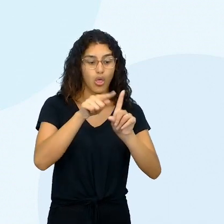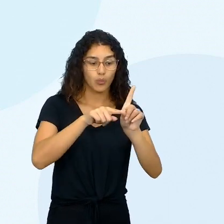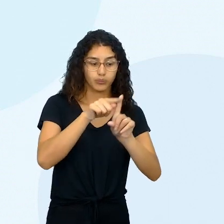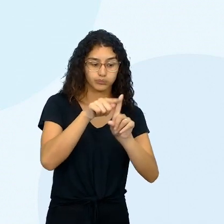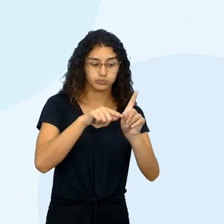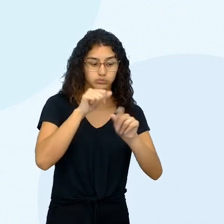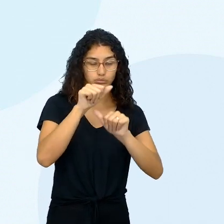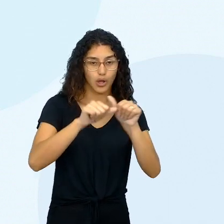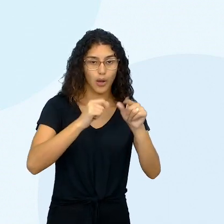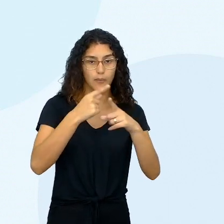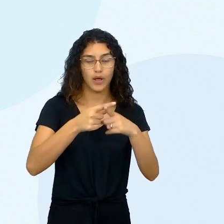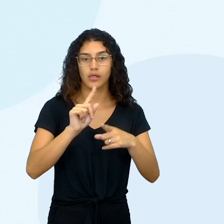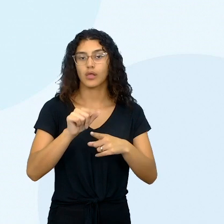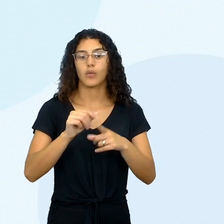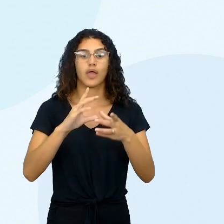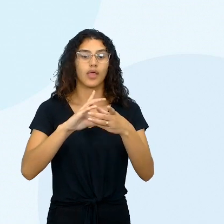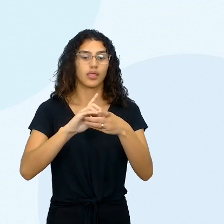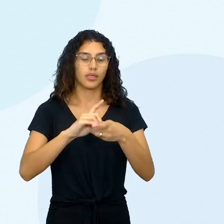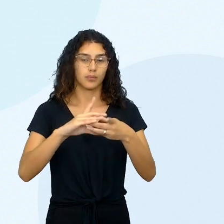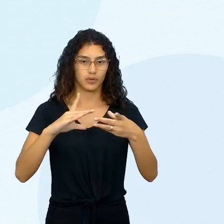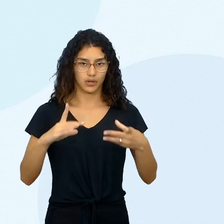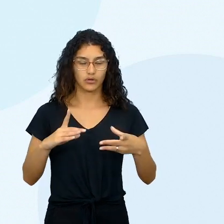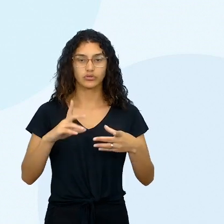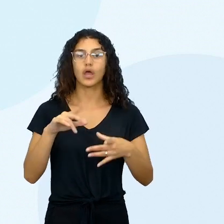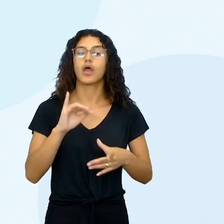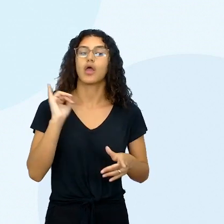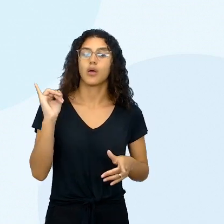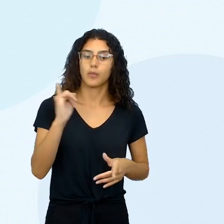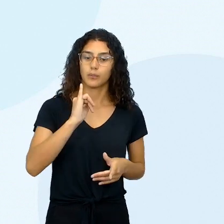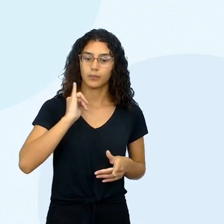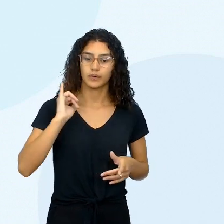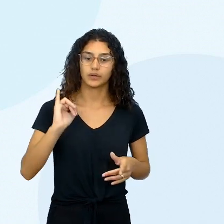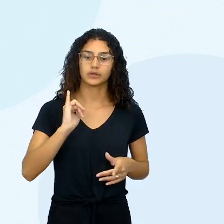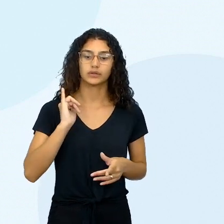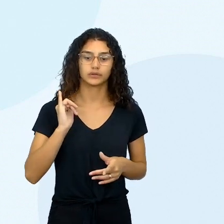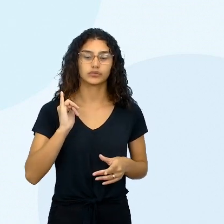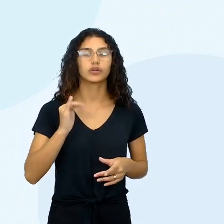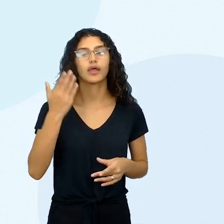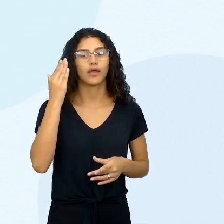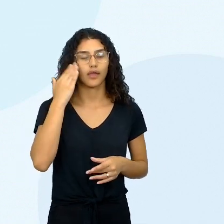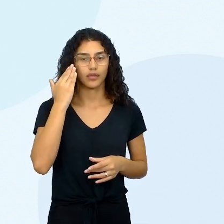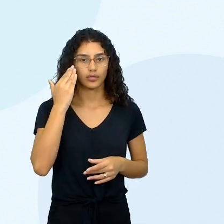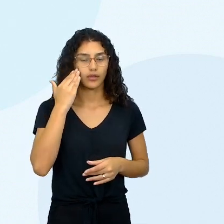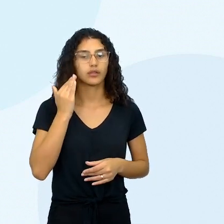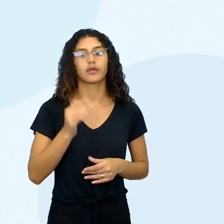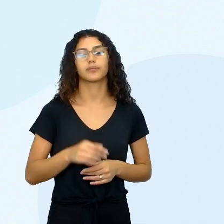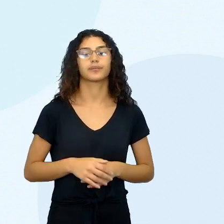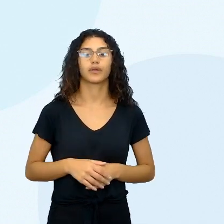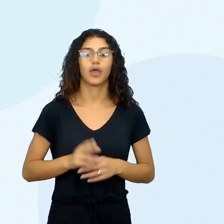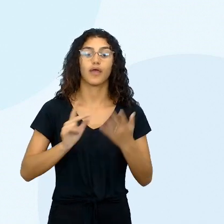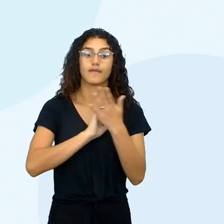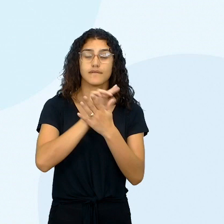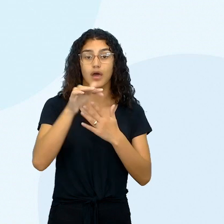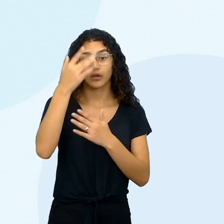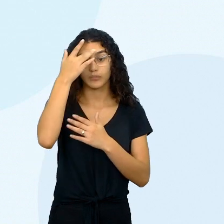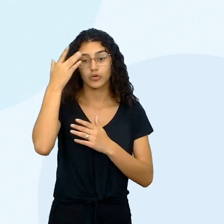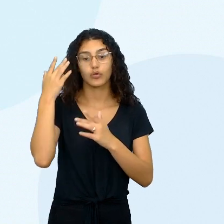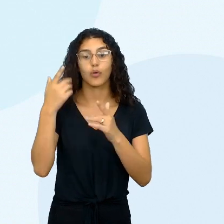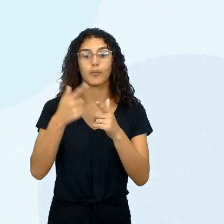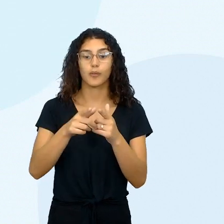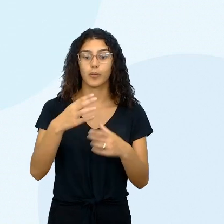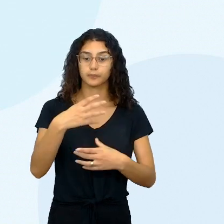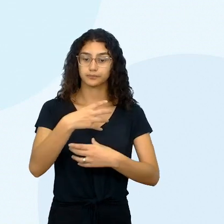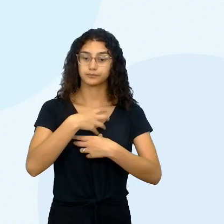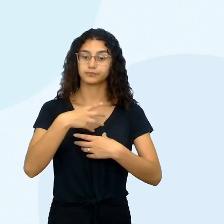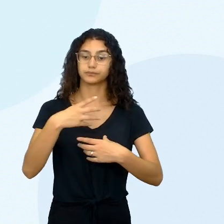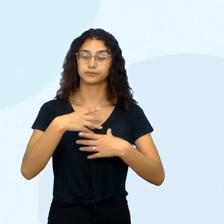são absolutamente democráticas, né? É fundamental entender que já tem muita gente vulnerável sentindo